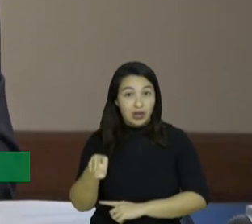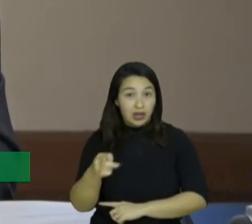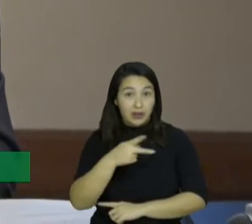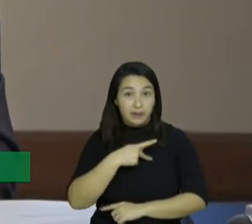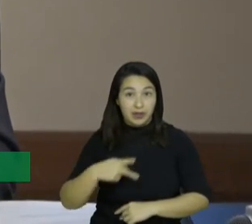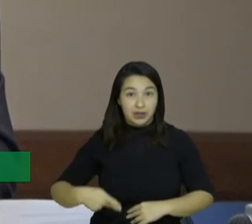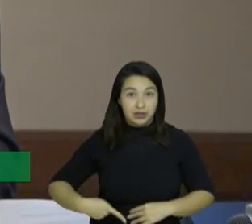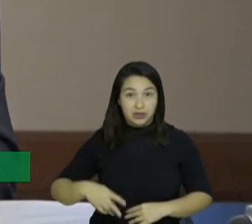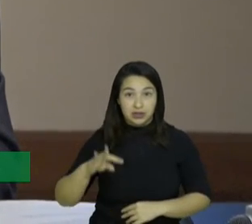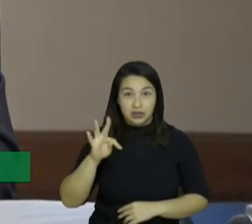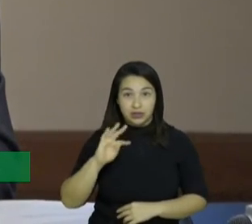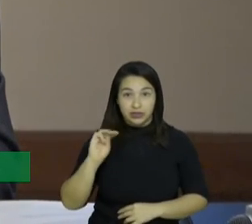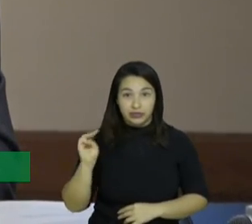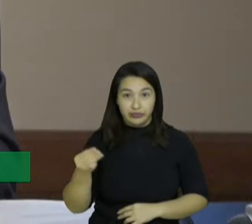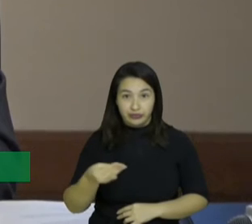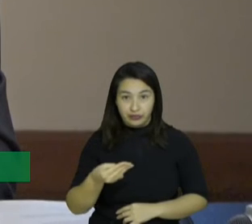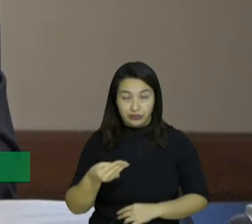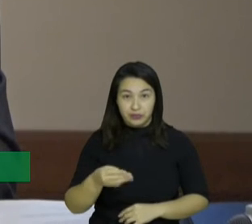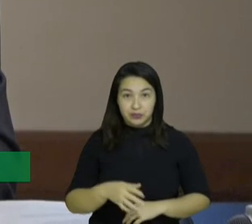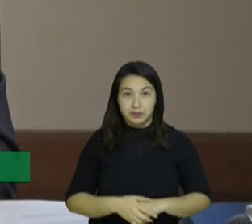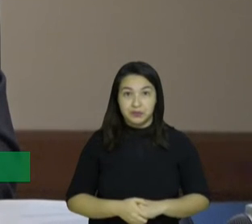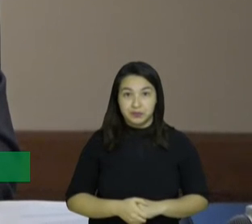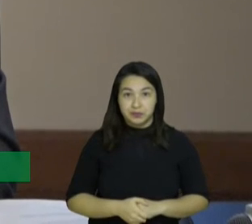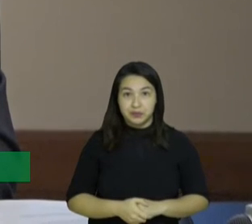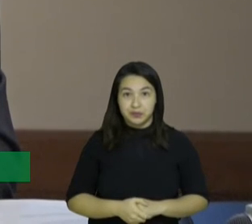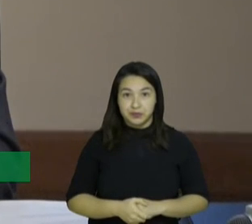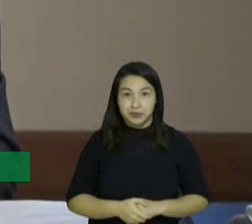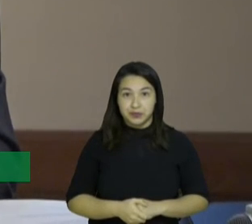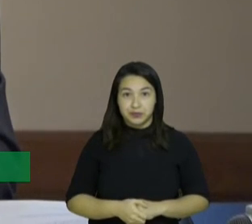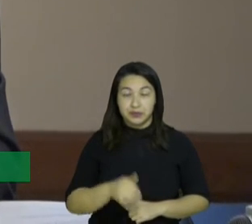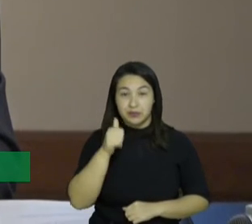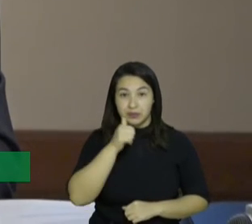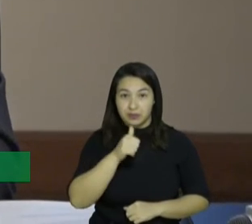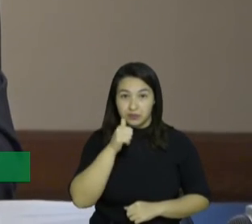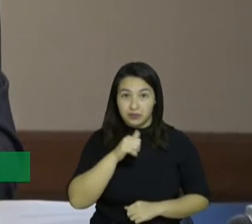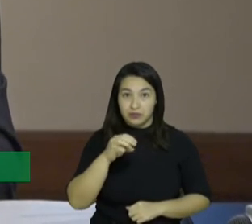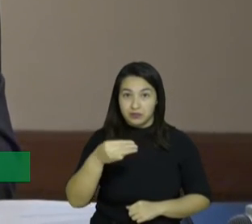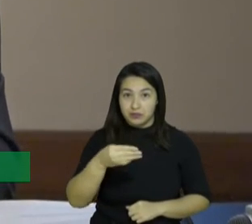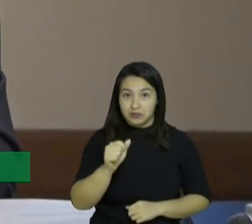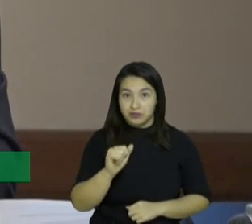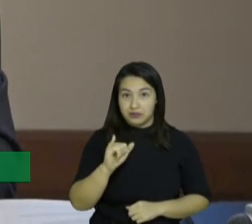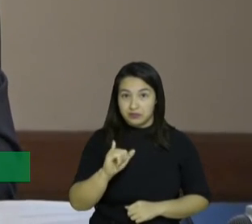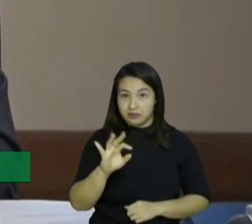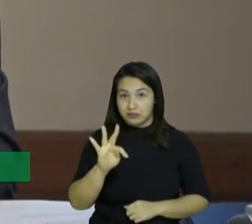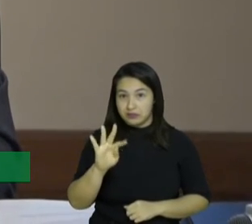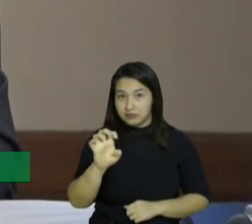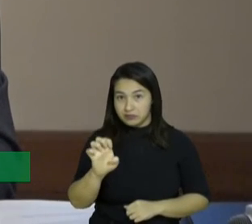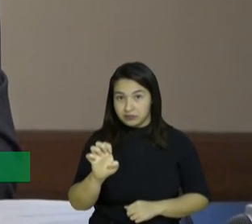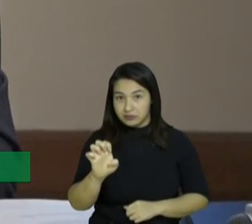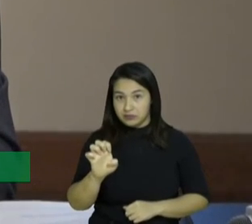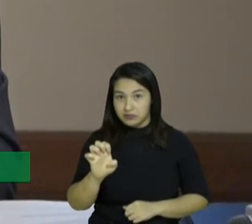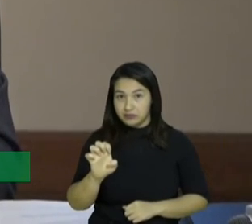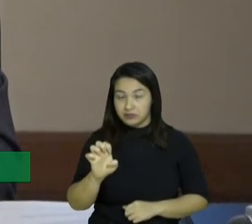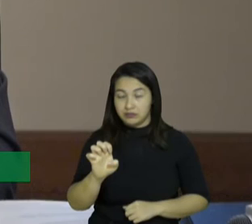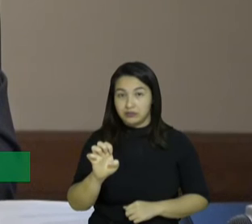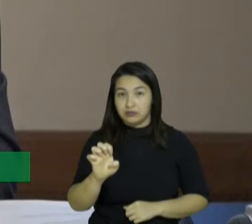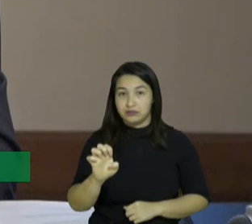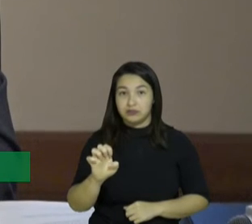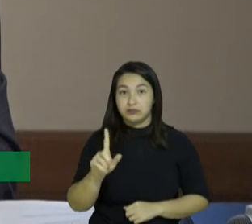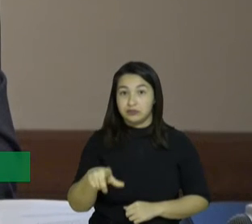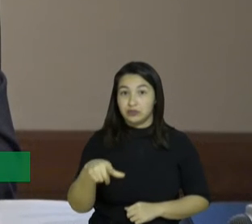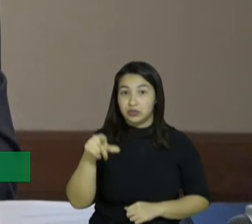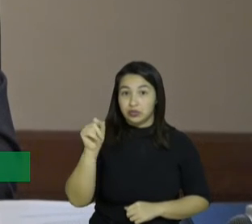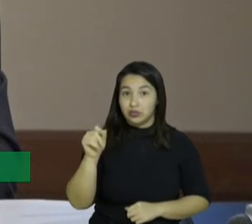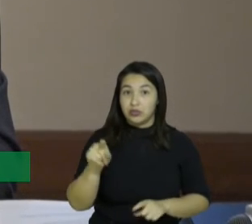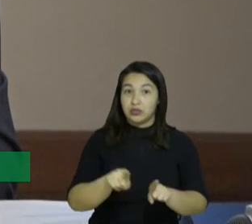fiesc meu amigo urun a a Dra mait que recomendou a a presença aqui